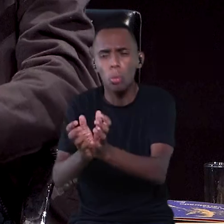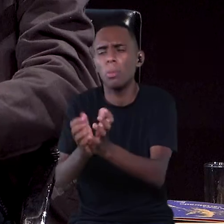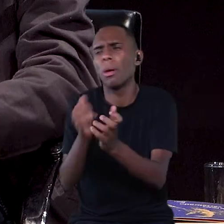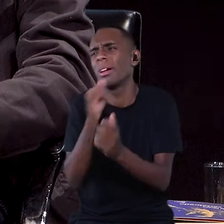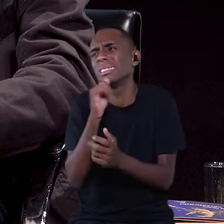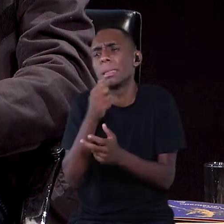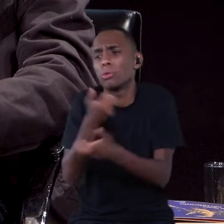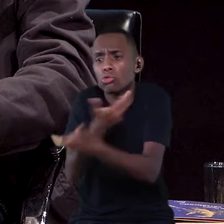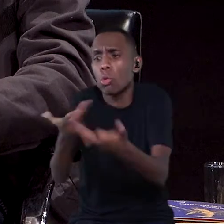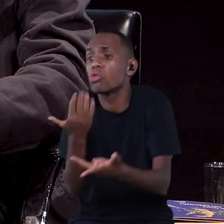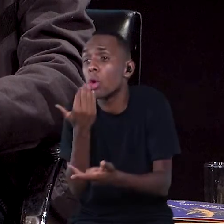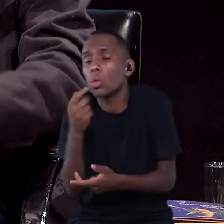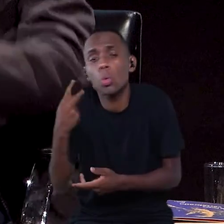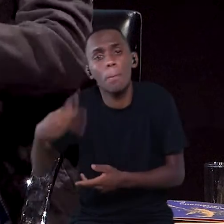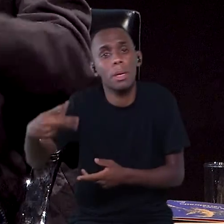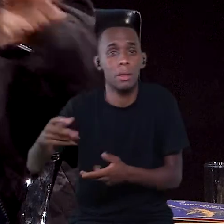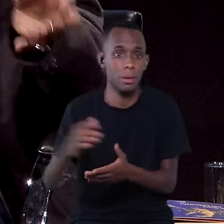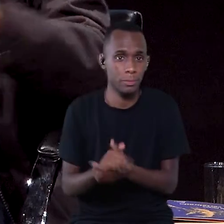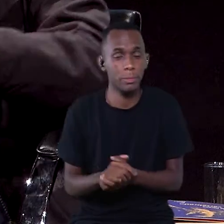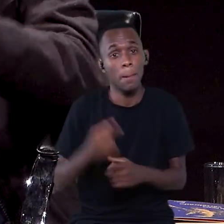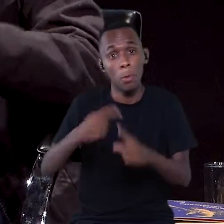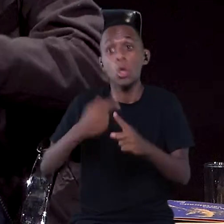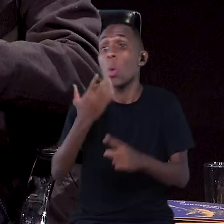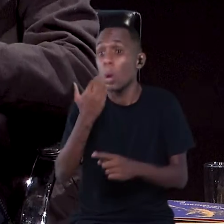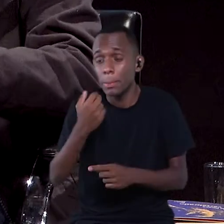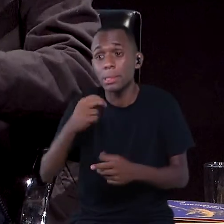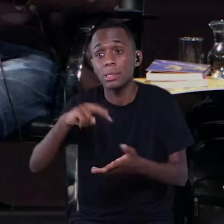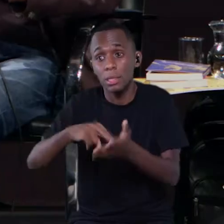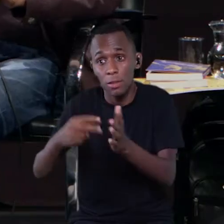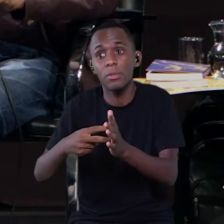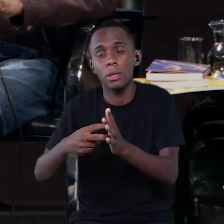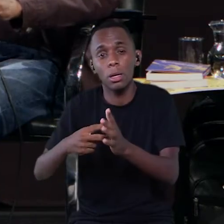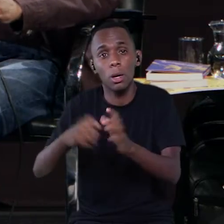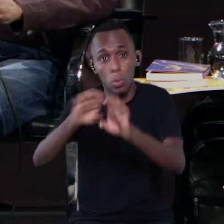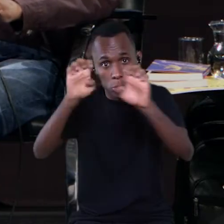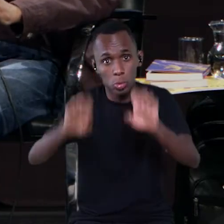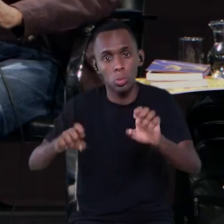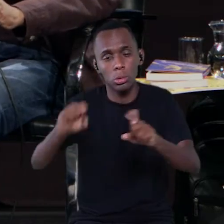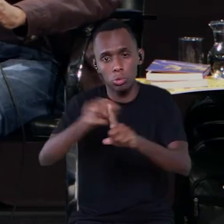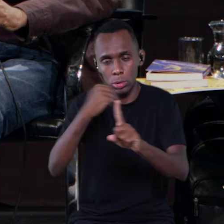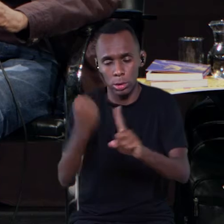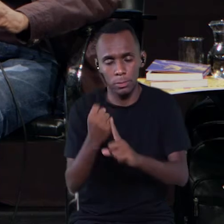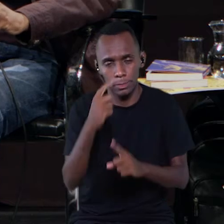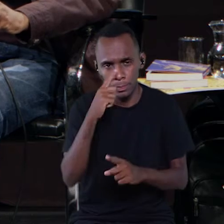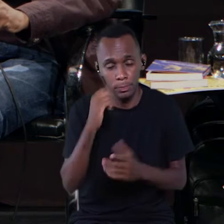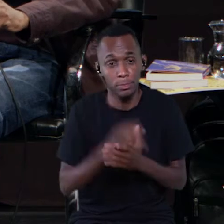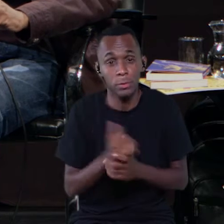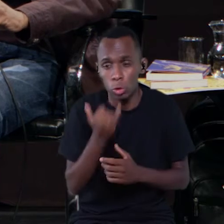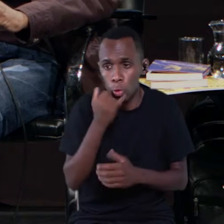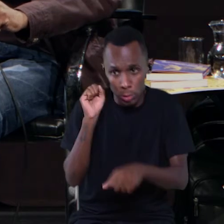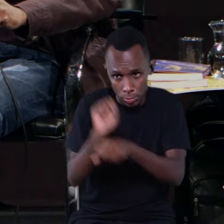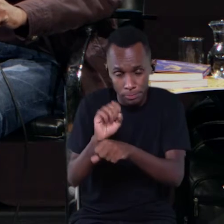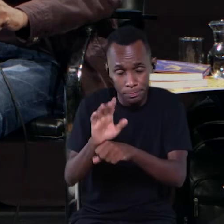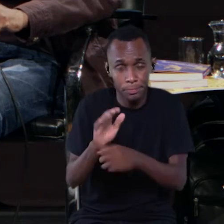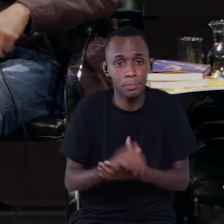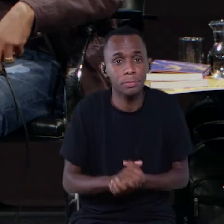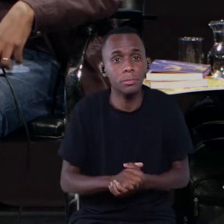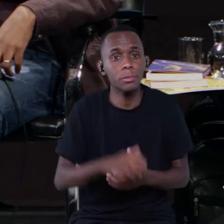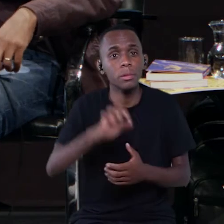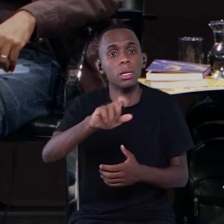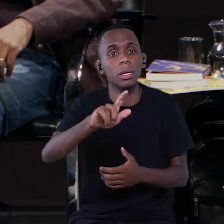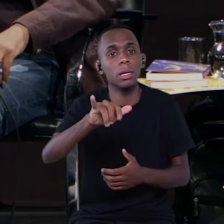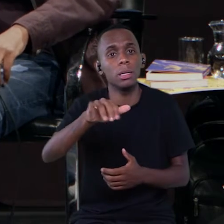comiam. O alimento é uma estrutura social. Não, falando em alimento, só te cortando, a Eliane Alves Cruz postou